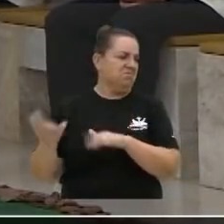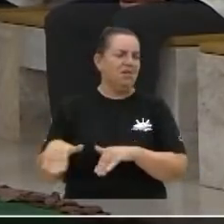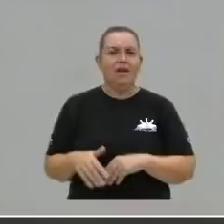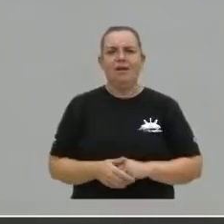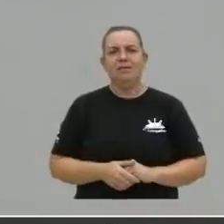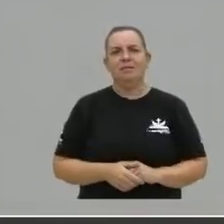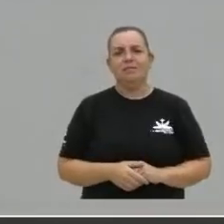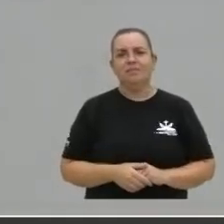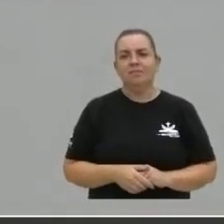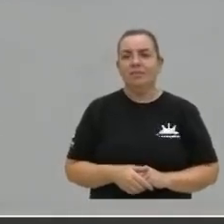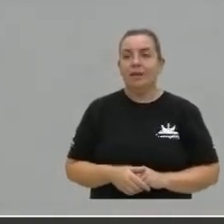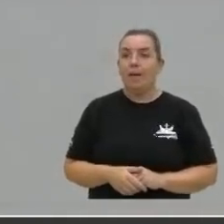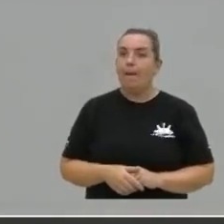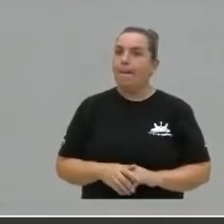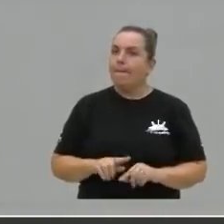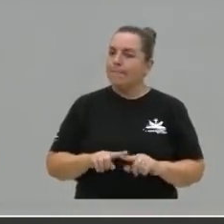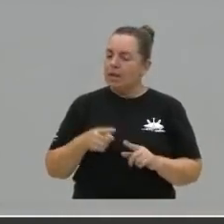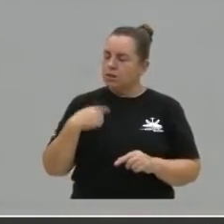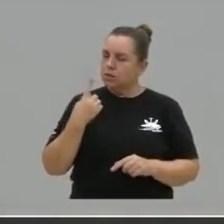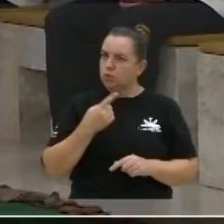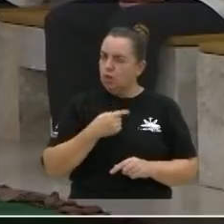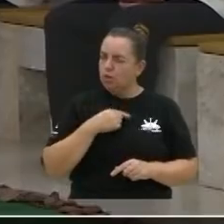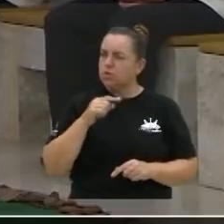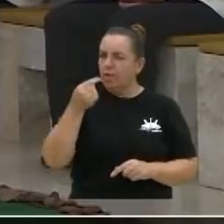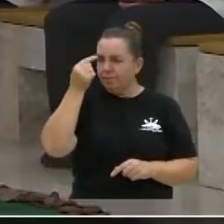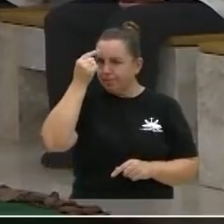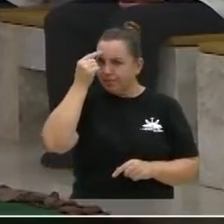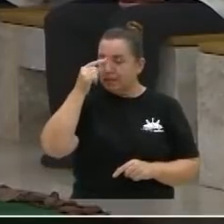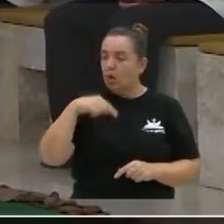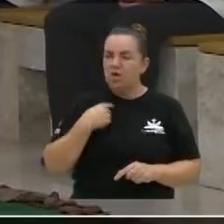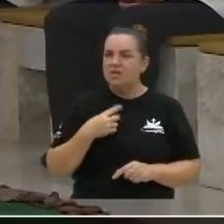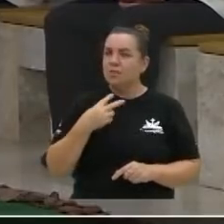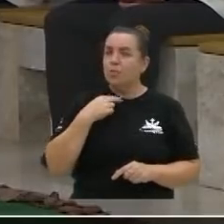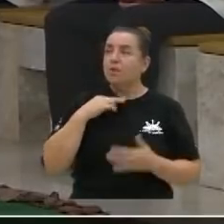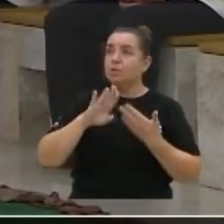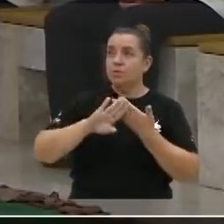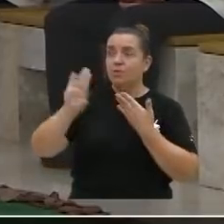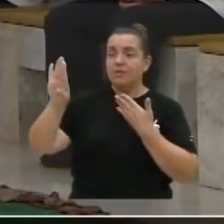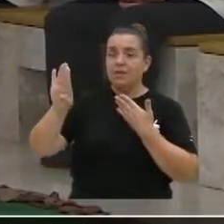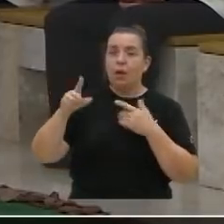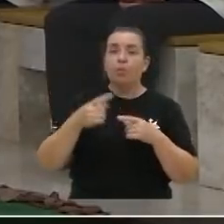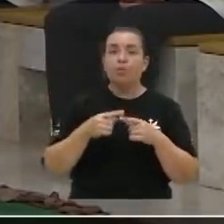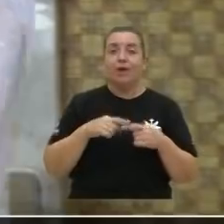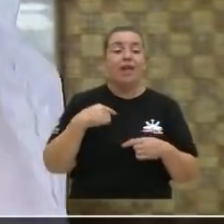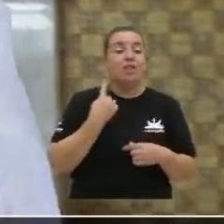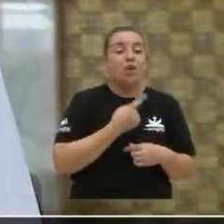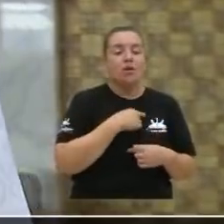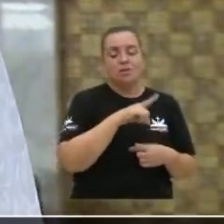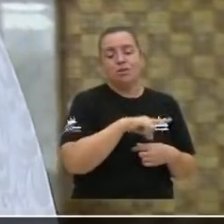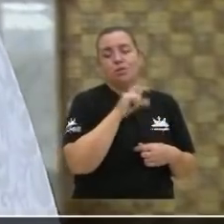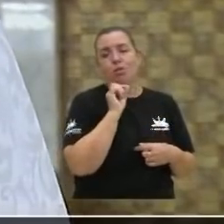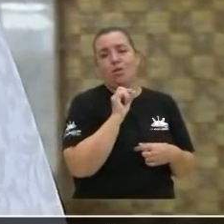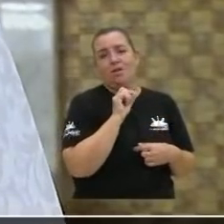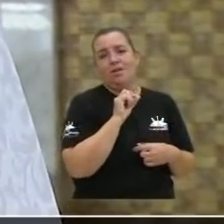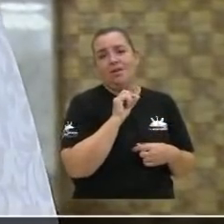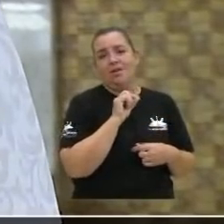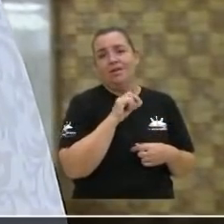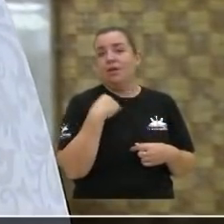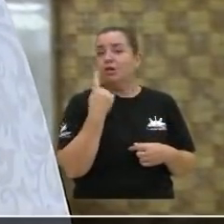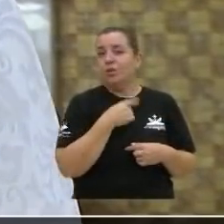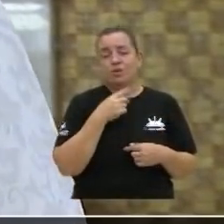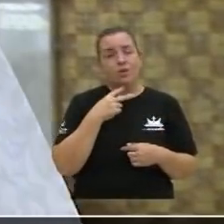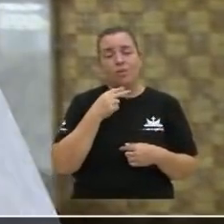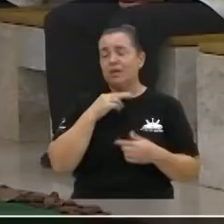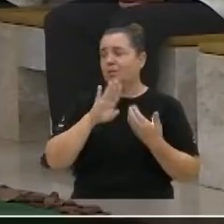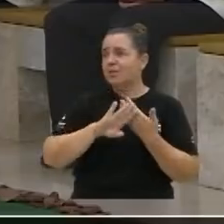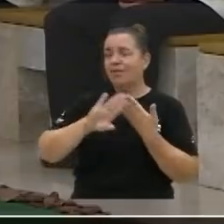para que nós não nos apartemos, porque é só isso que pode acontecer, que é um pecado contra o Espírito Santo,